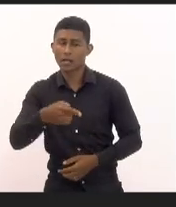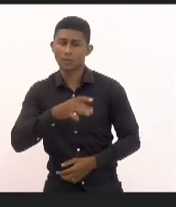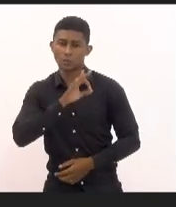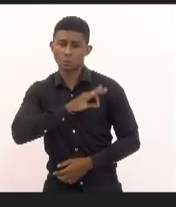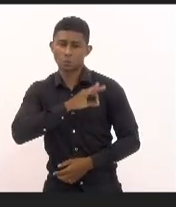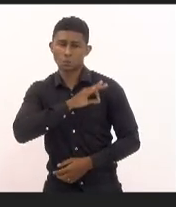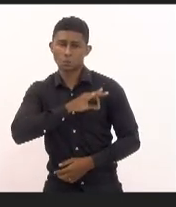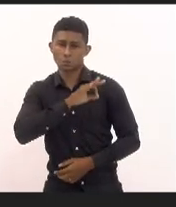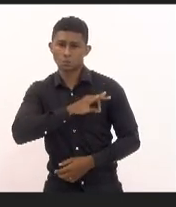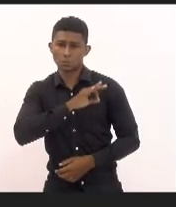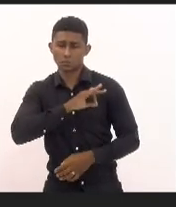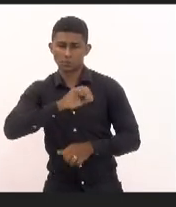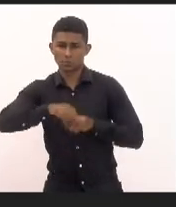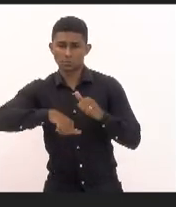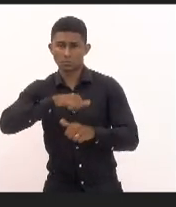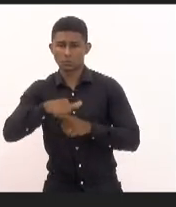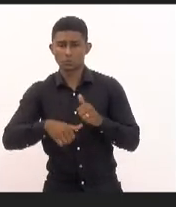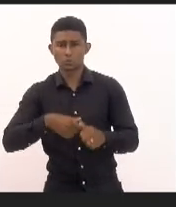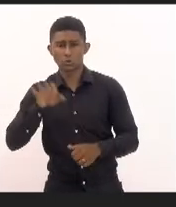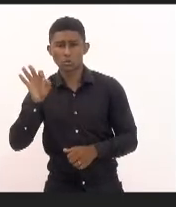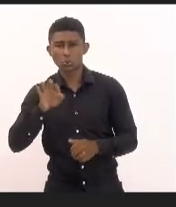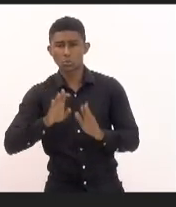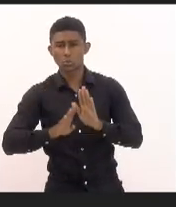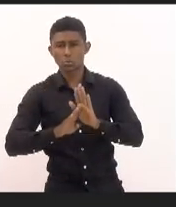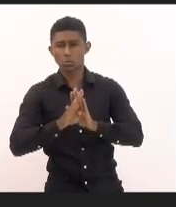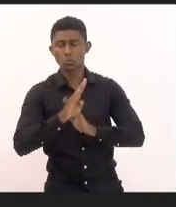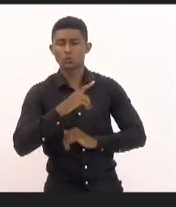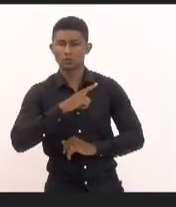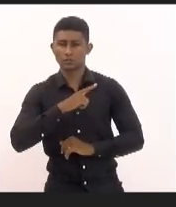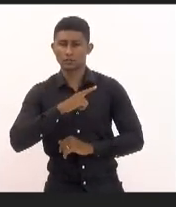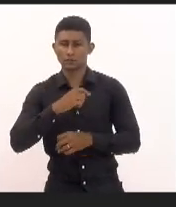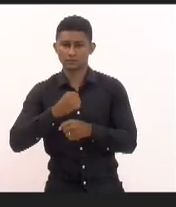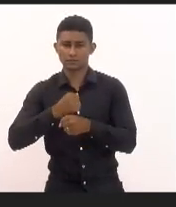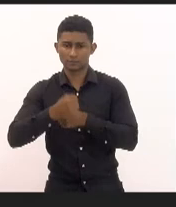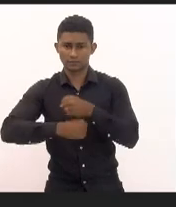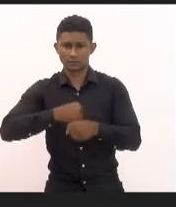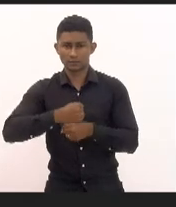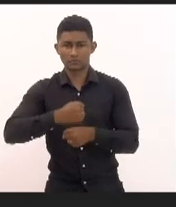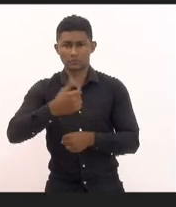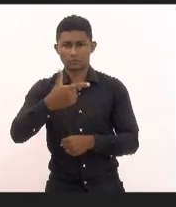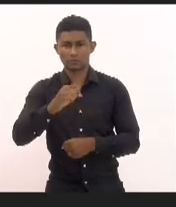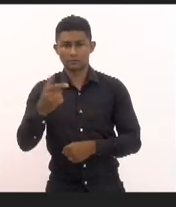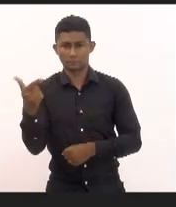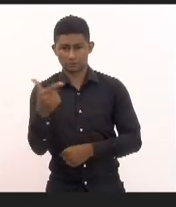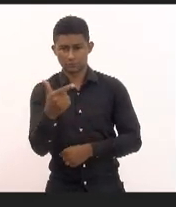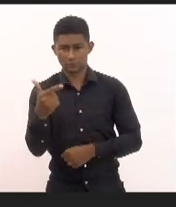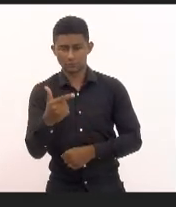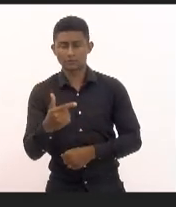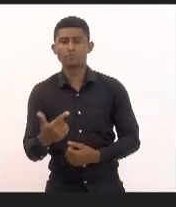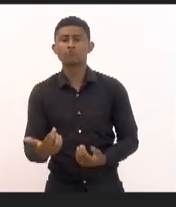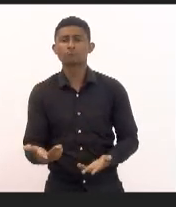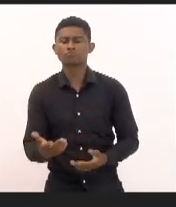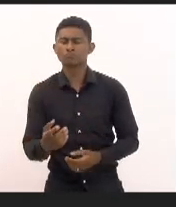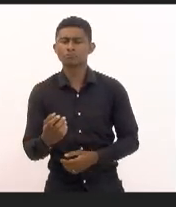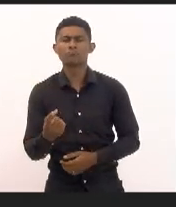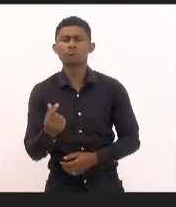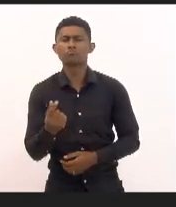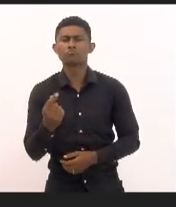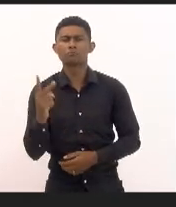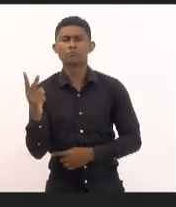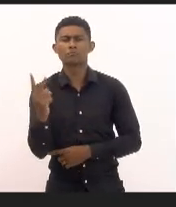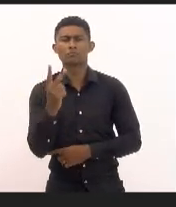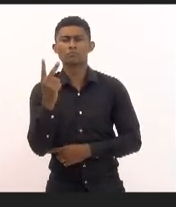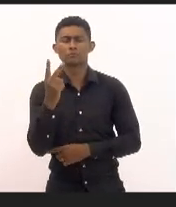no piso salarial, né, em 2022. Então, o valor desse reajuste,